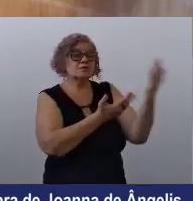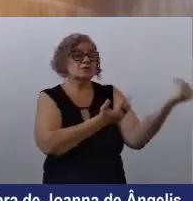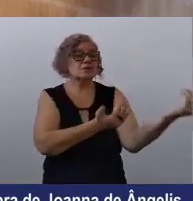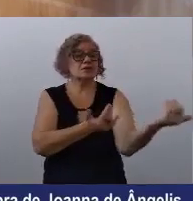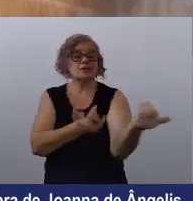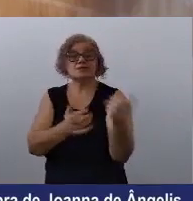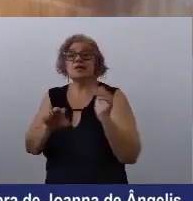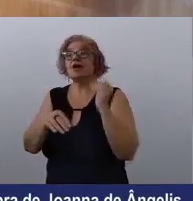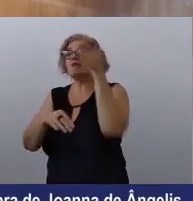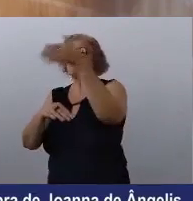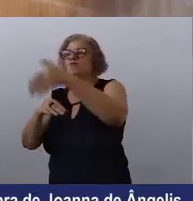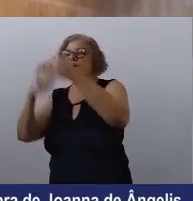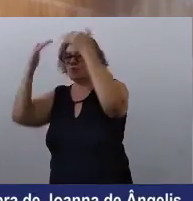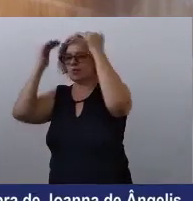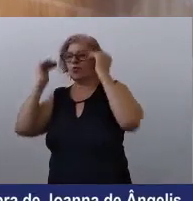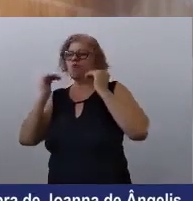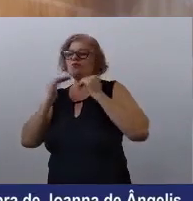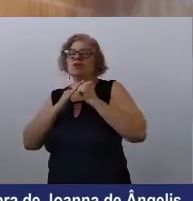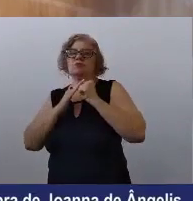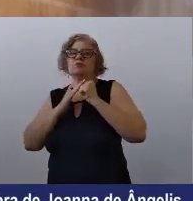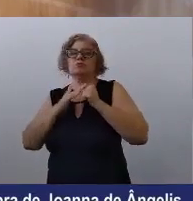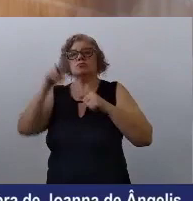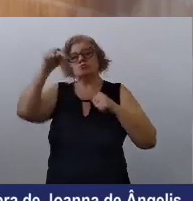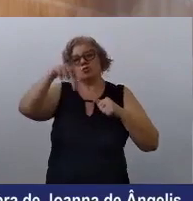ao convento de Nossa Senhora da Conceição.